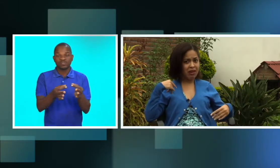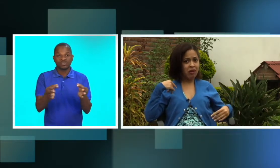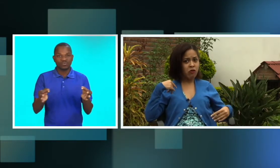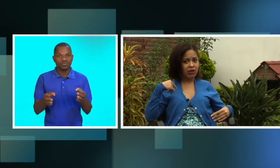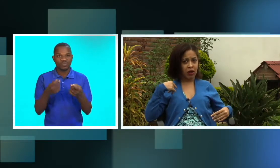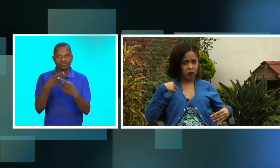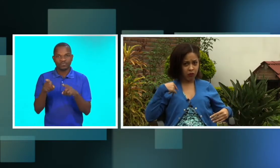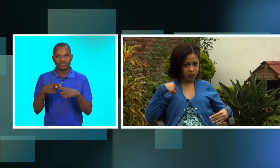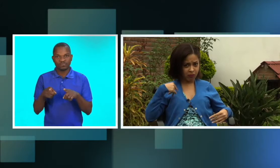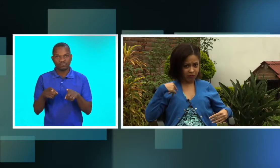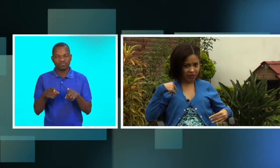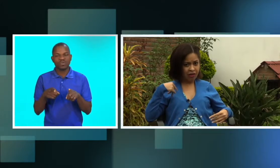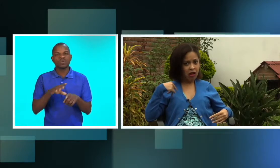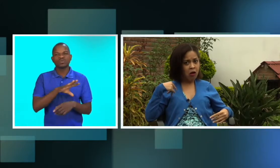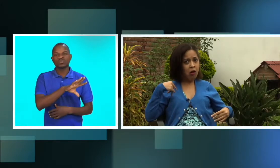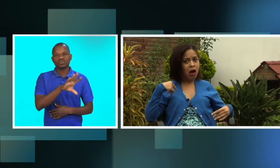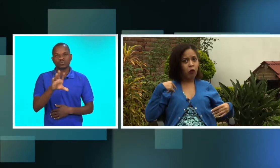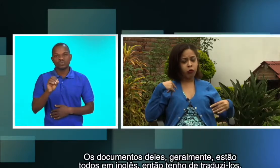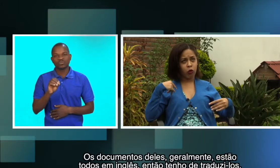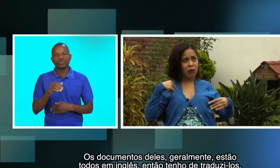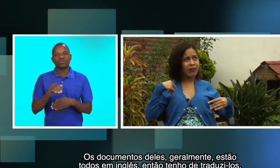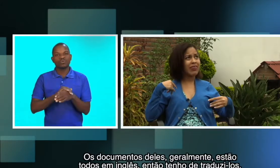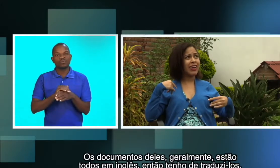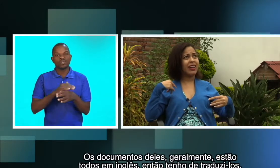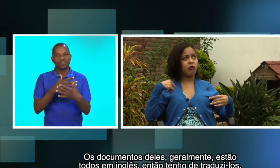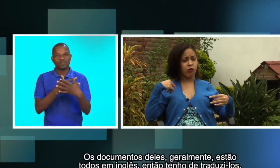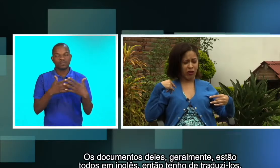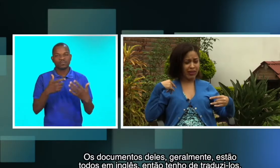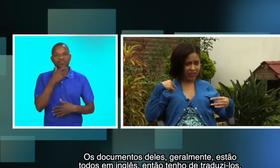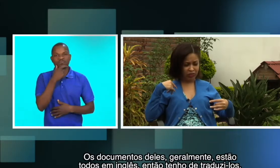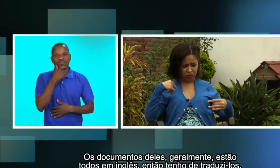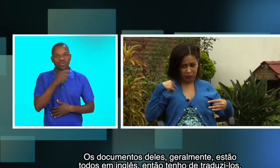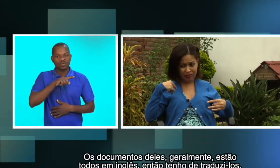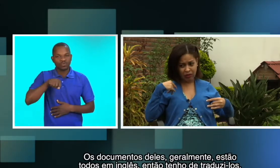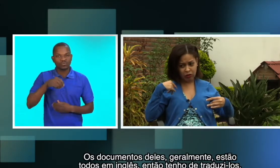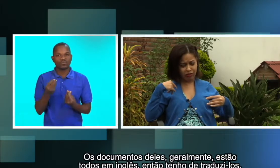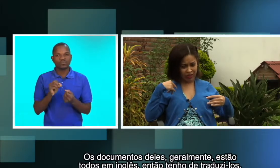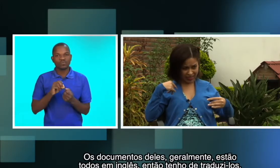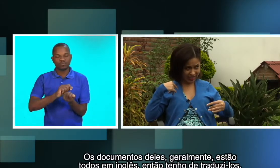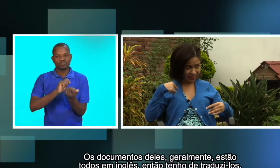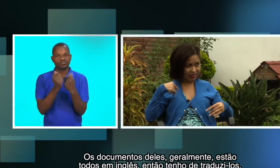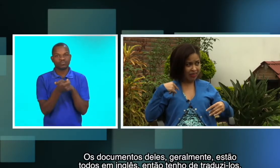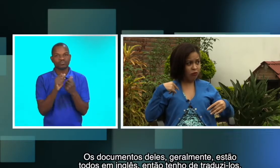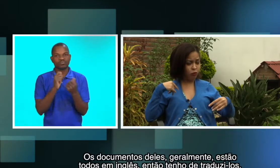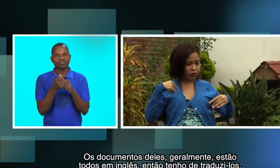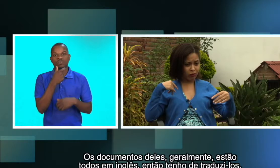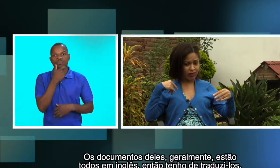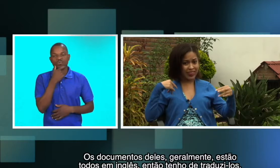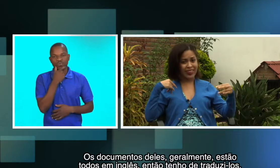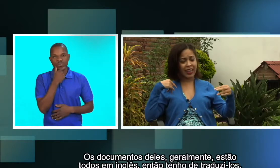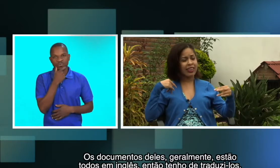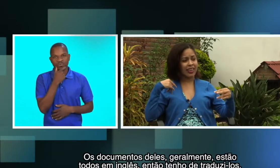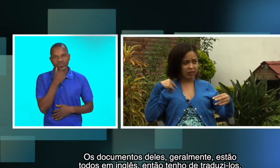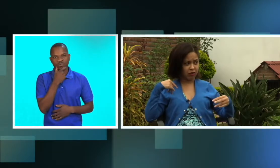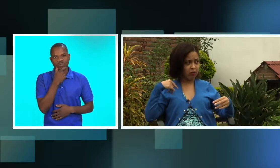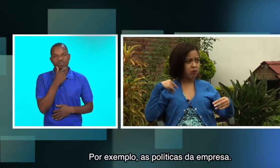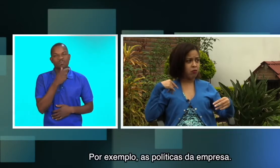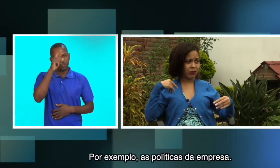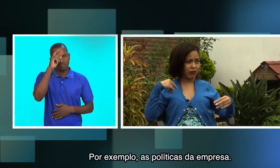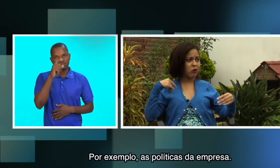a um que aumente a cota de inglês mas não fica toda